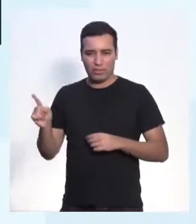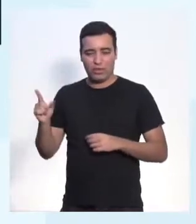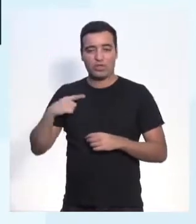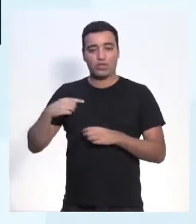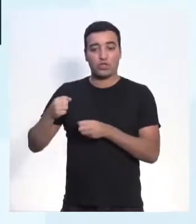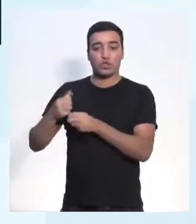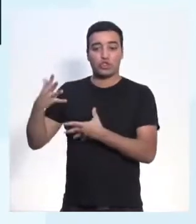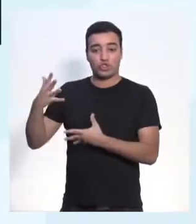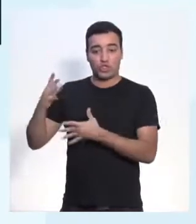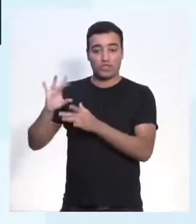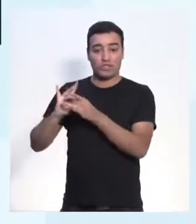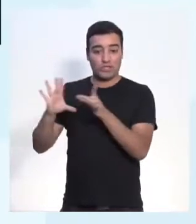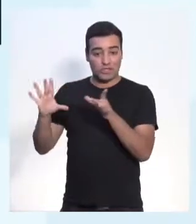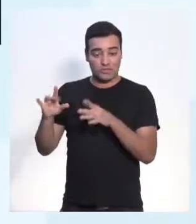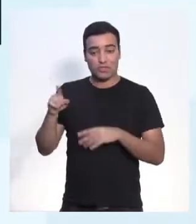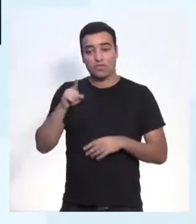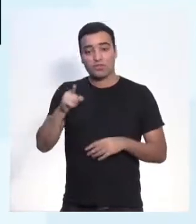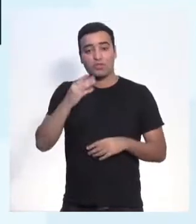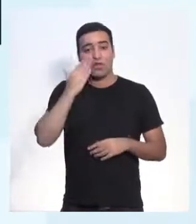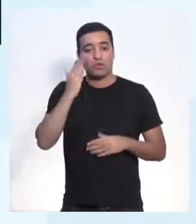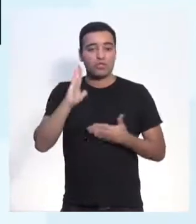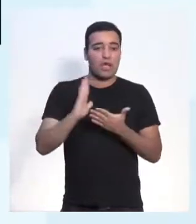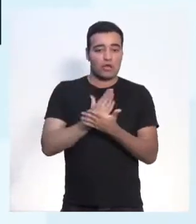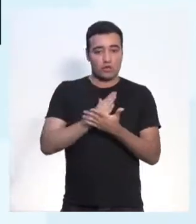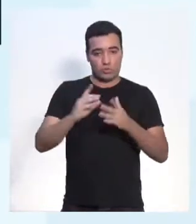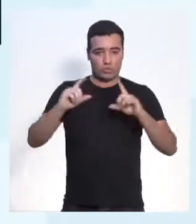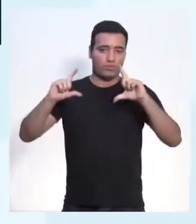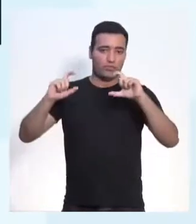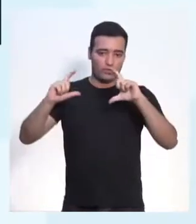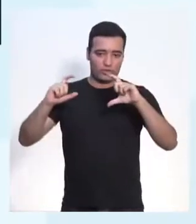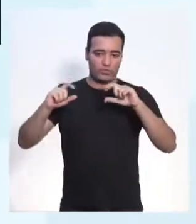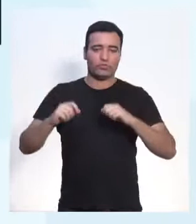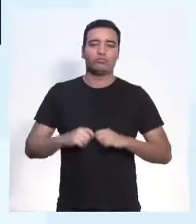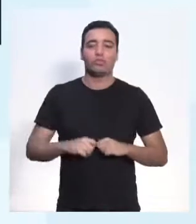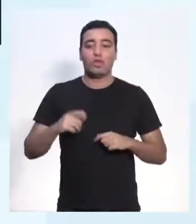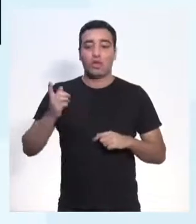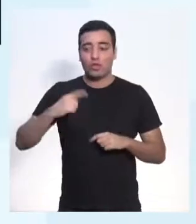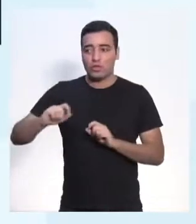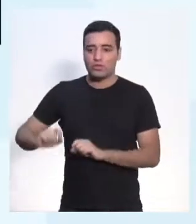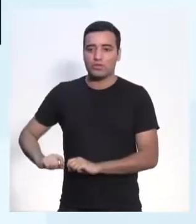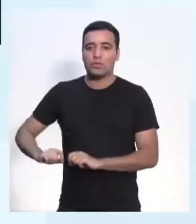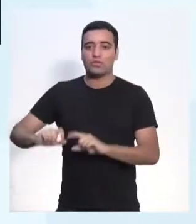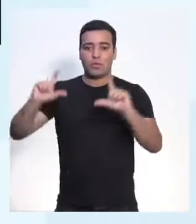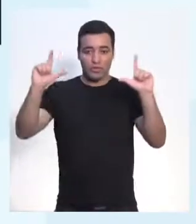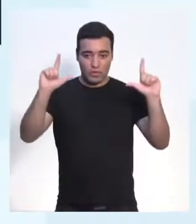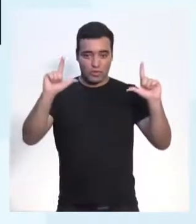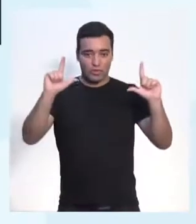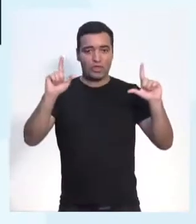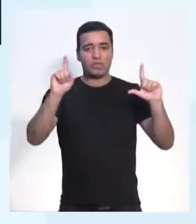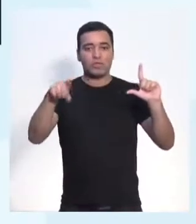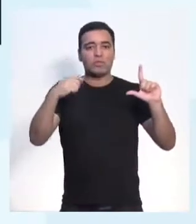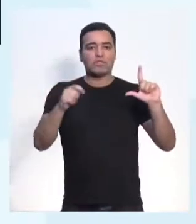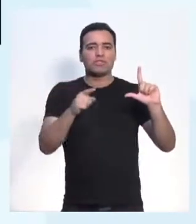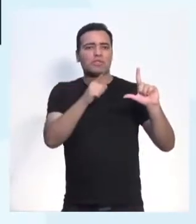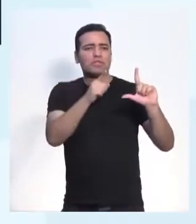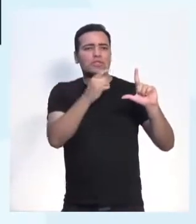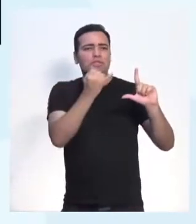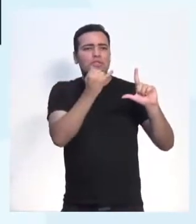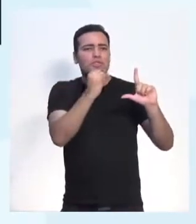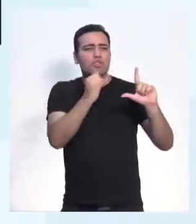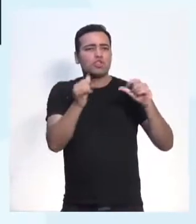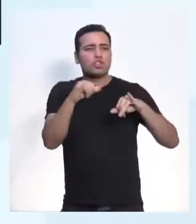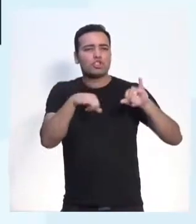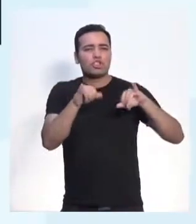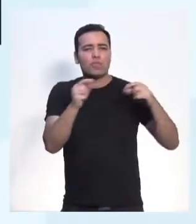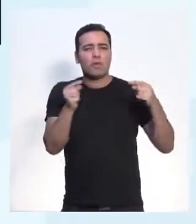chat aberto agora e a gente vai mostrar algumas imagens. Conforme a gente mostra as imagens, vocês vão escrever que tipo de energia química.